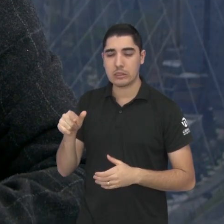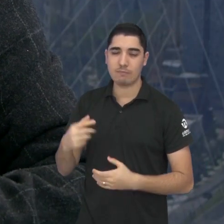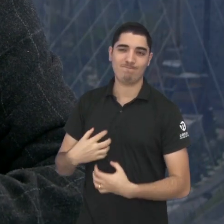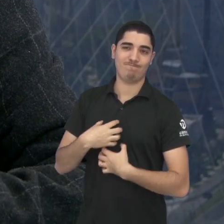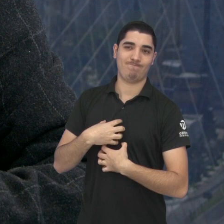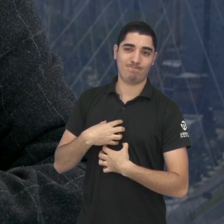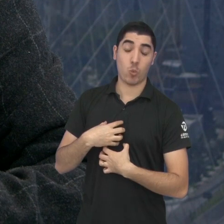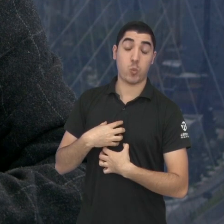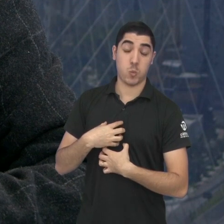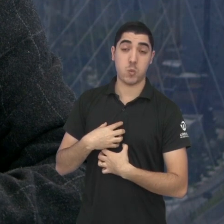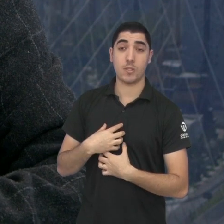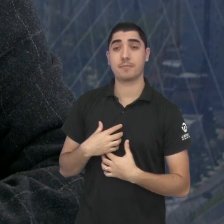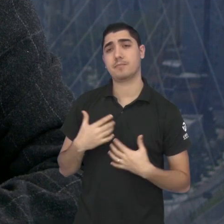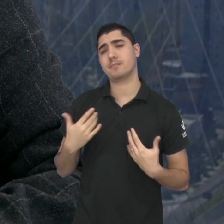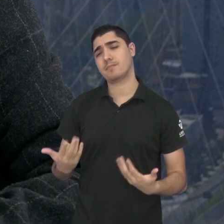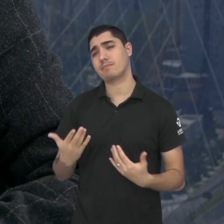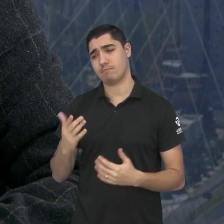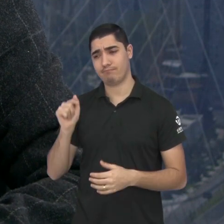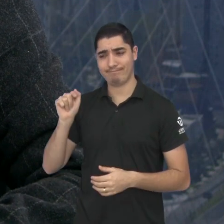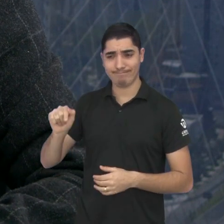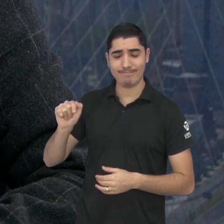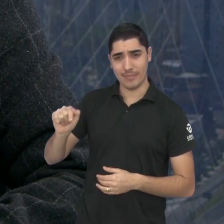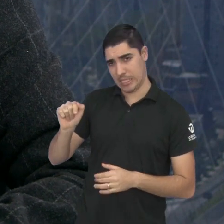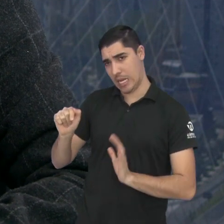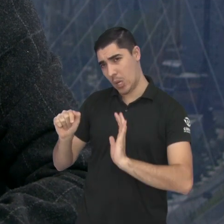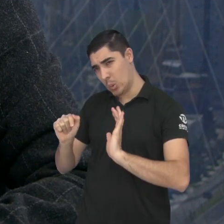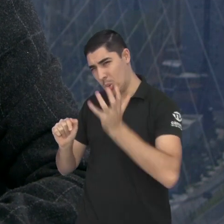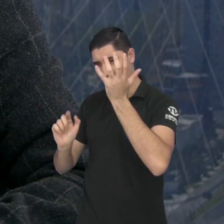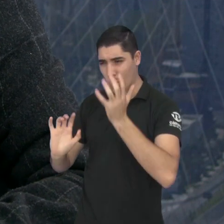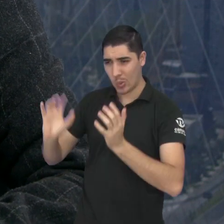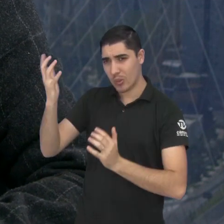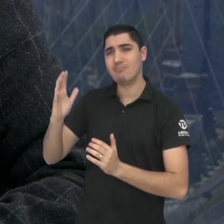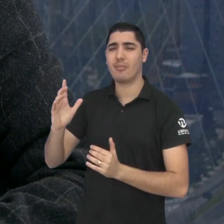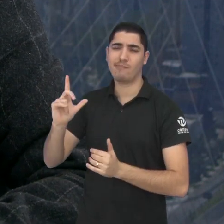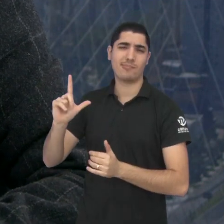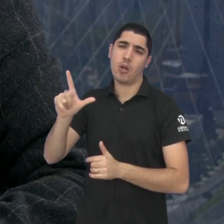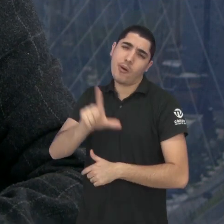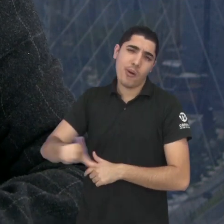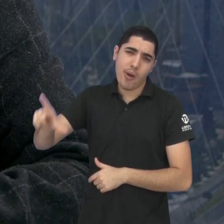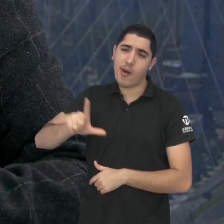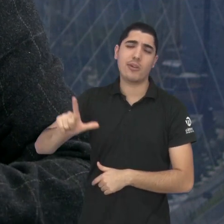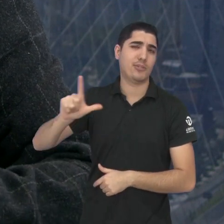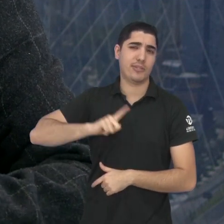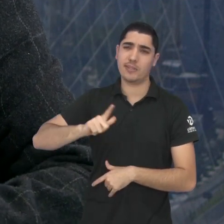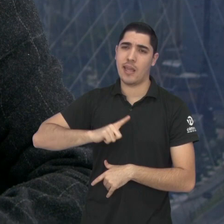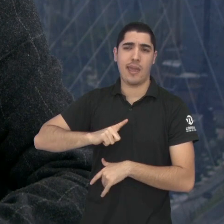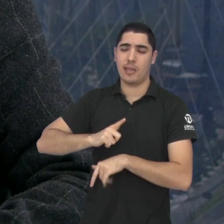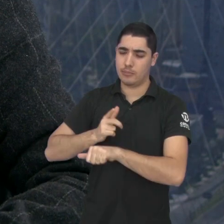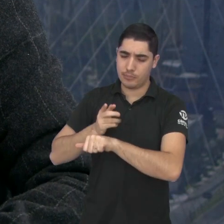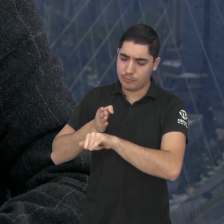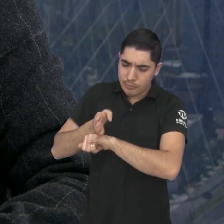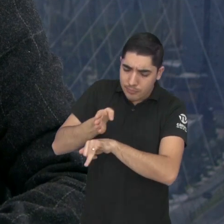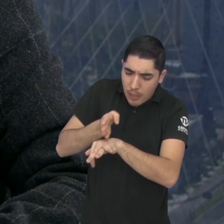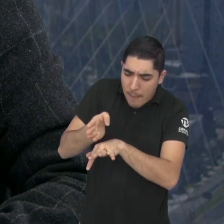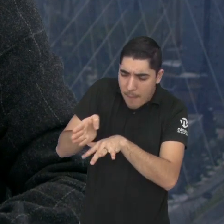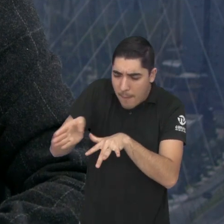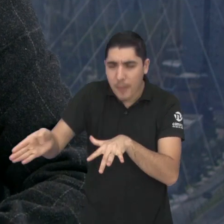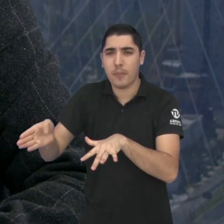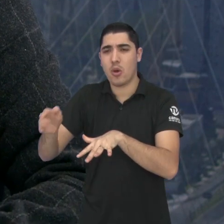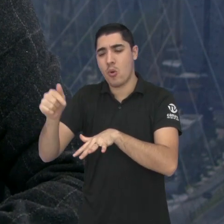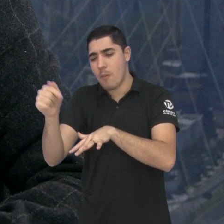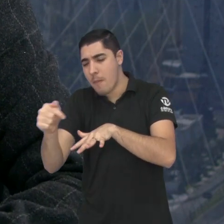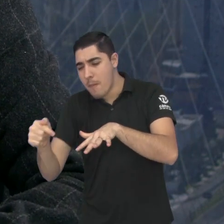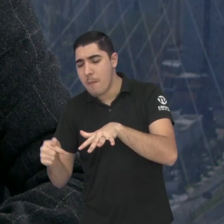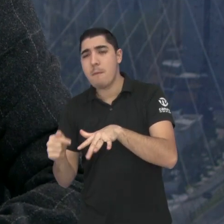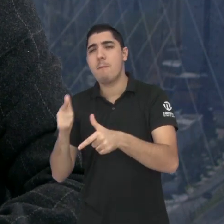Agora, isso tudo, né, é lógico que tem diversas variáveis que podem influenciar nisso, mas eu acho que a